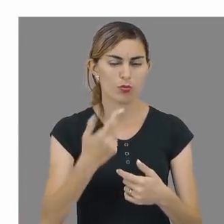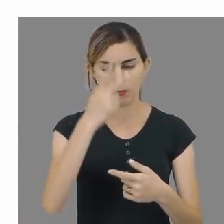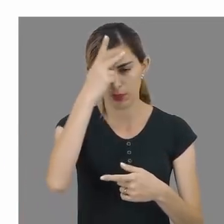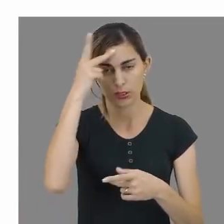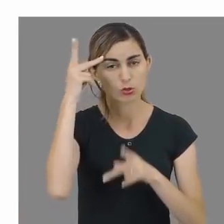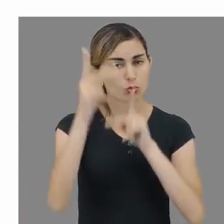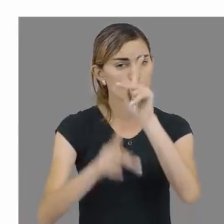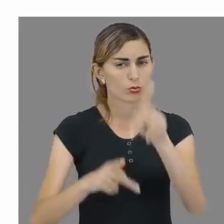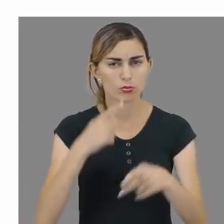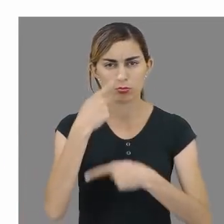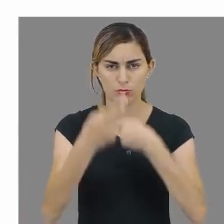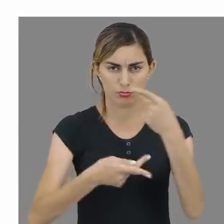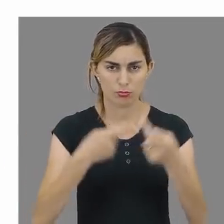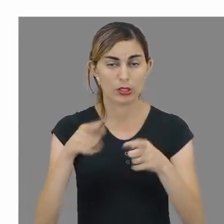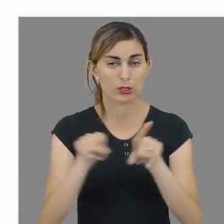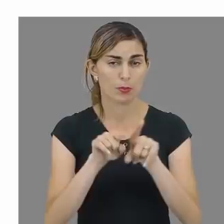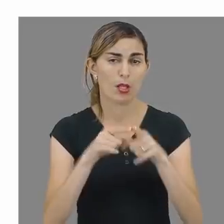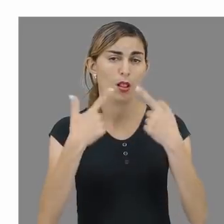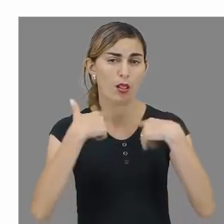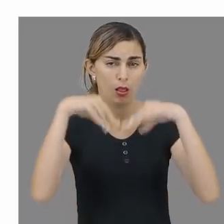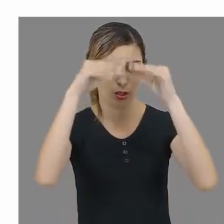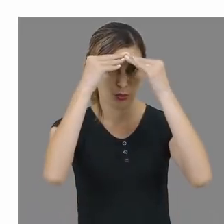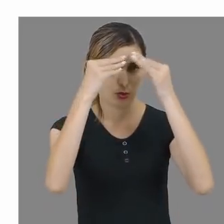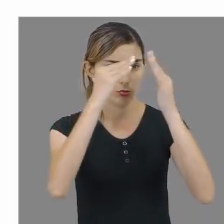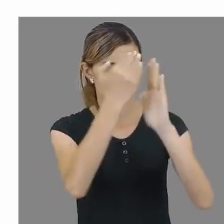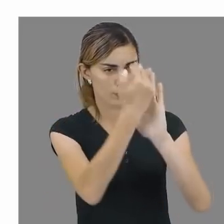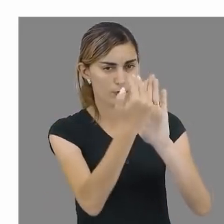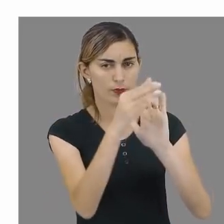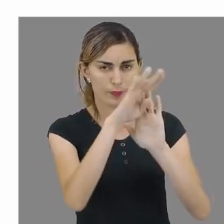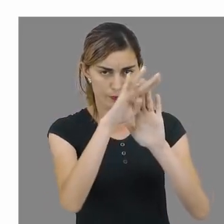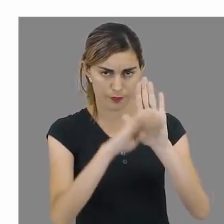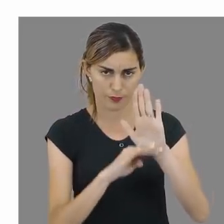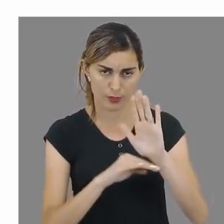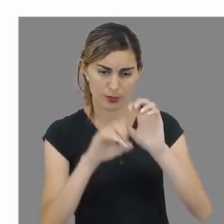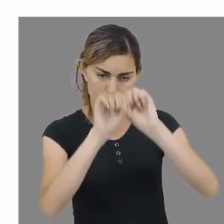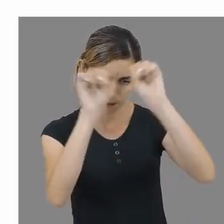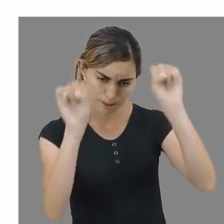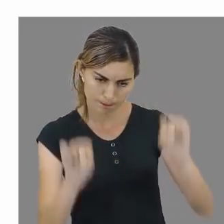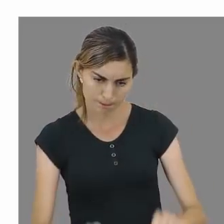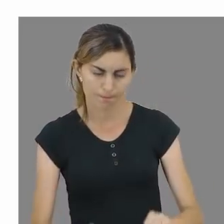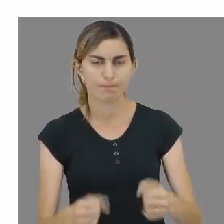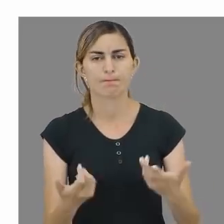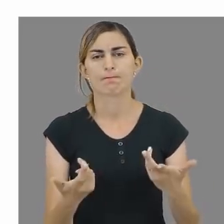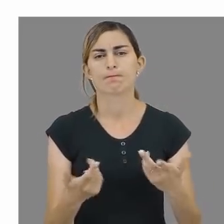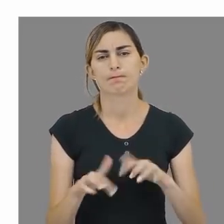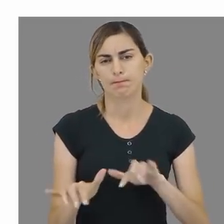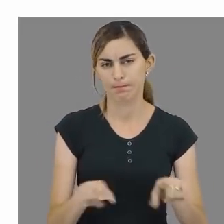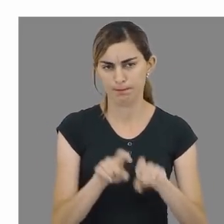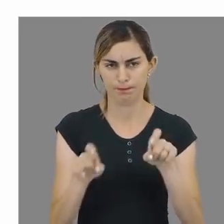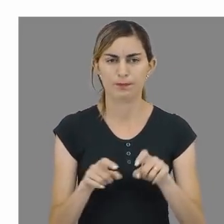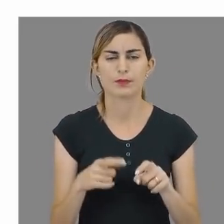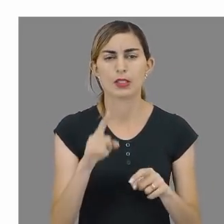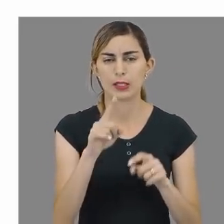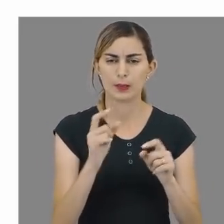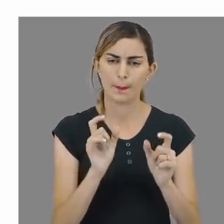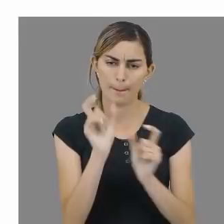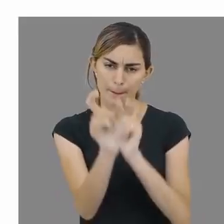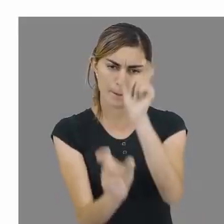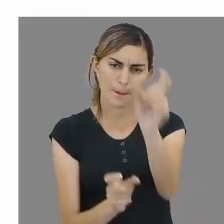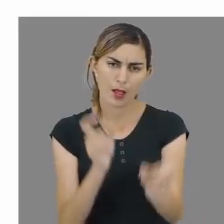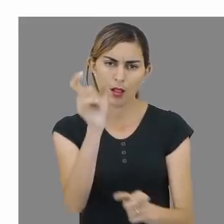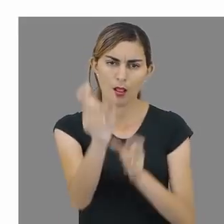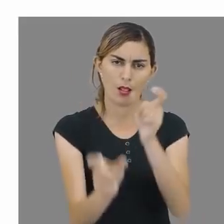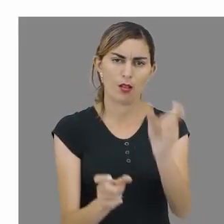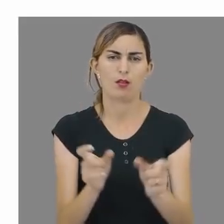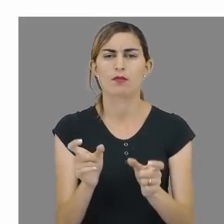como pessoas, e uma linguagem de programação. É um meio termo. No pseudocódigo, é utilizado um conjunto restrito de